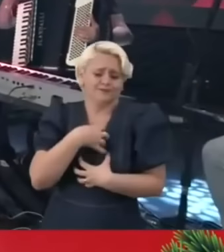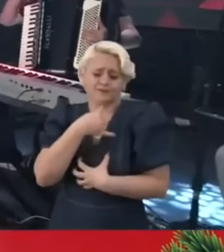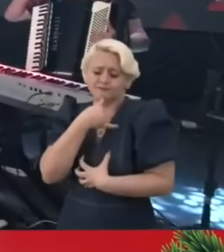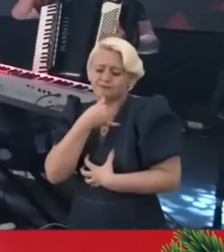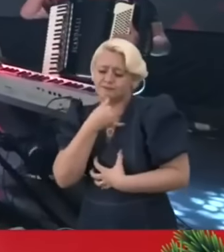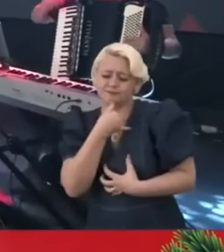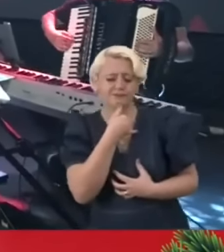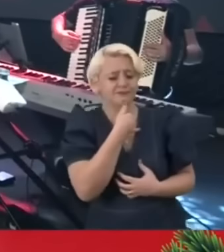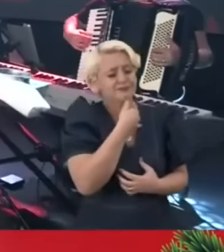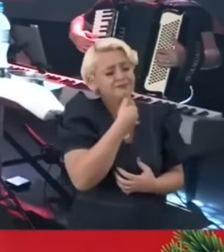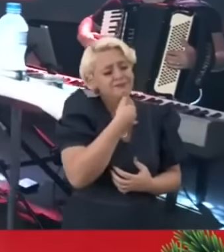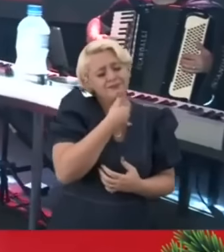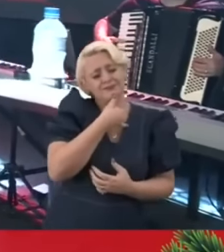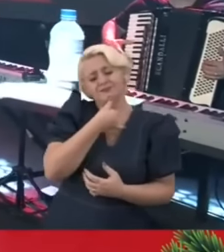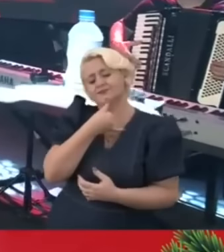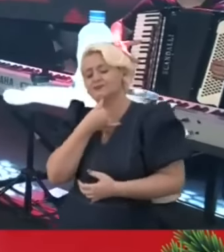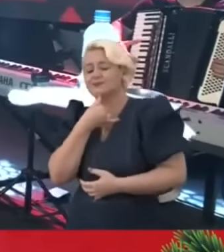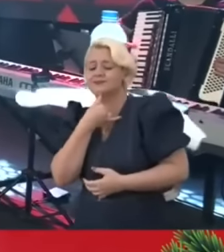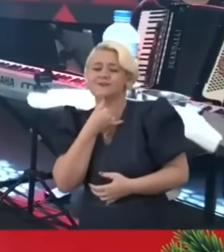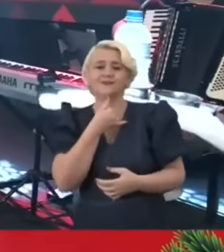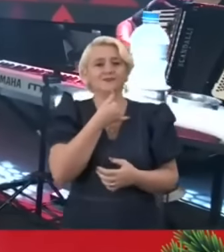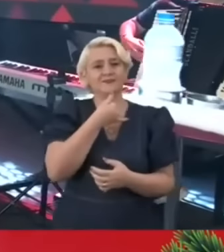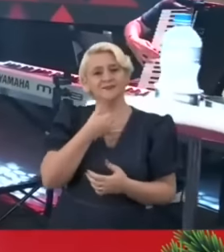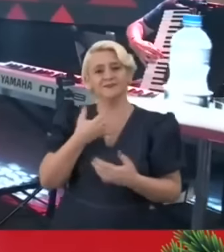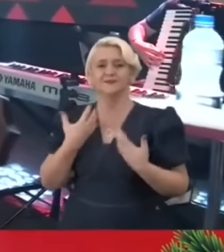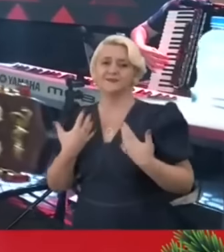em mim tanta tristeza.